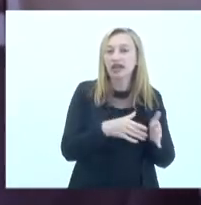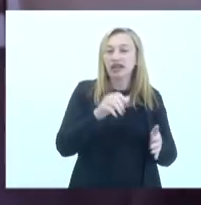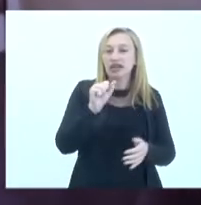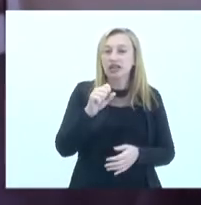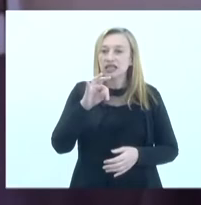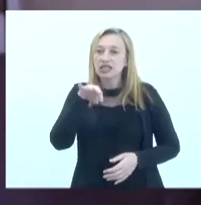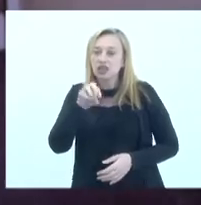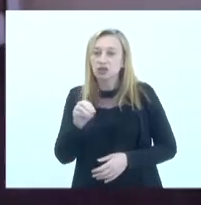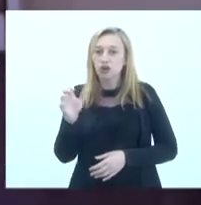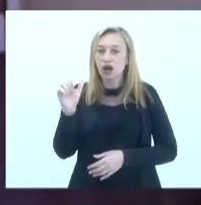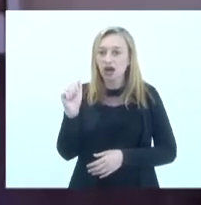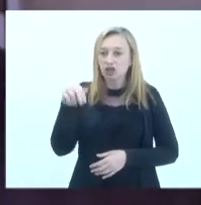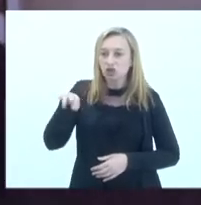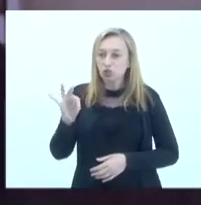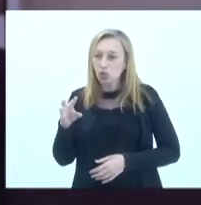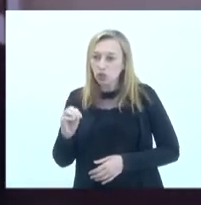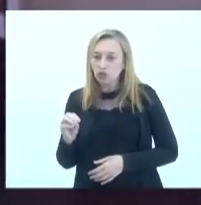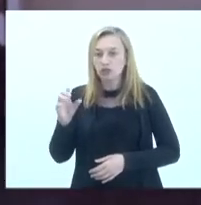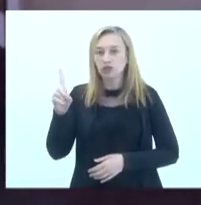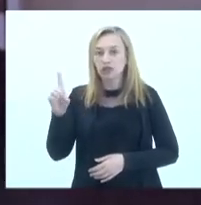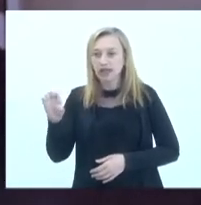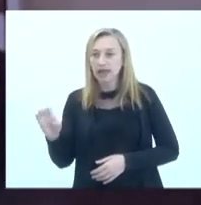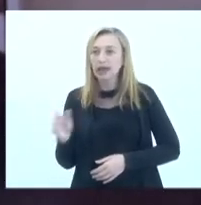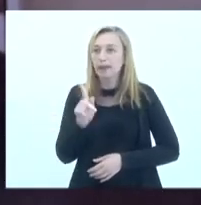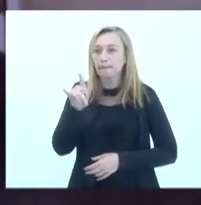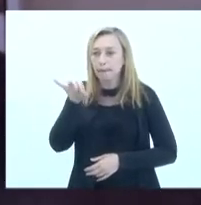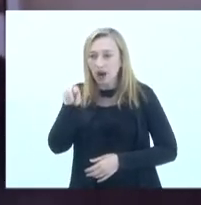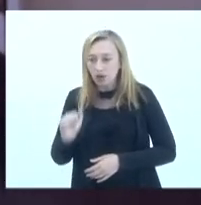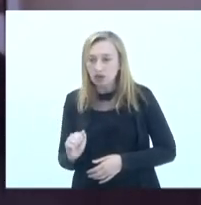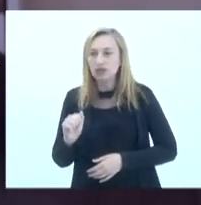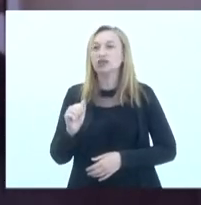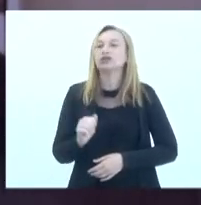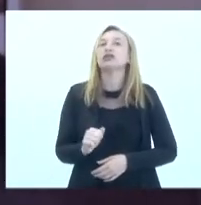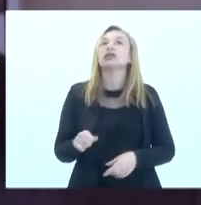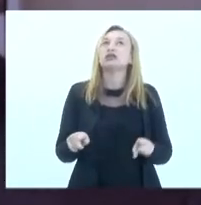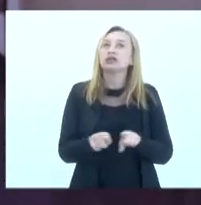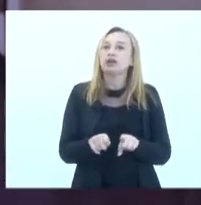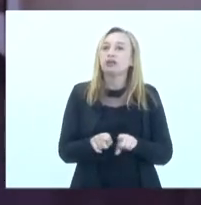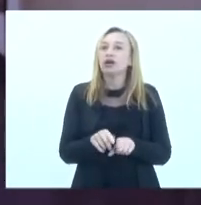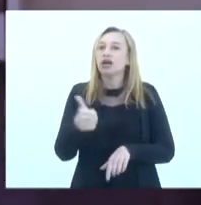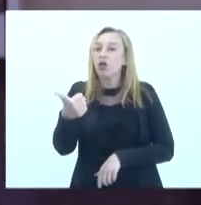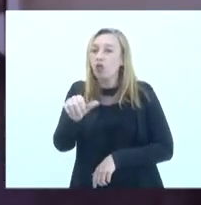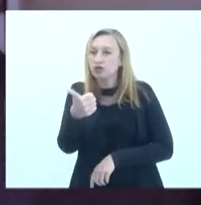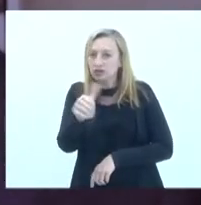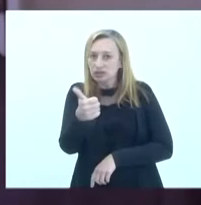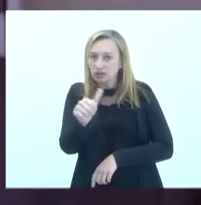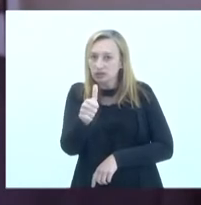noroeste fluminense. Nós somos, portanto, 11